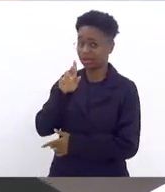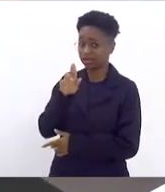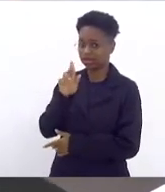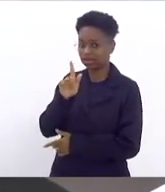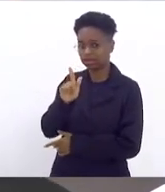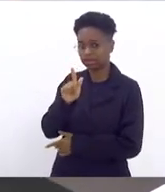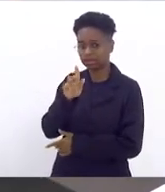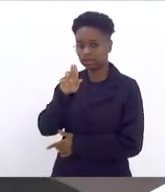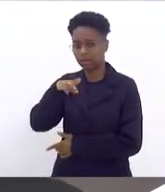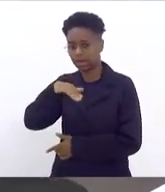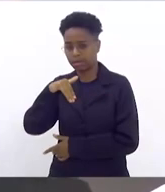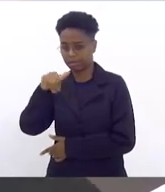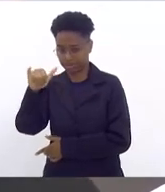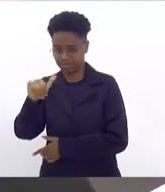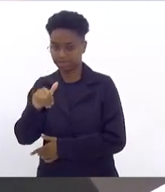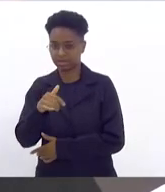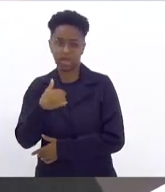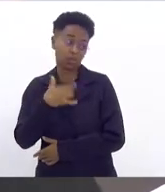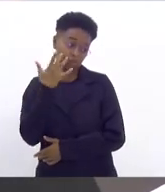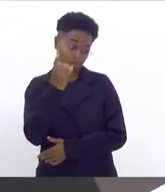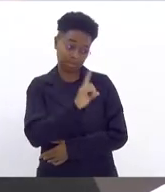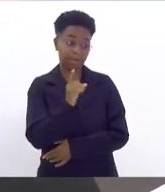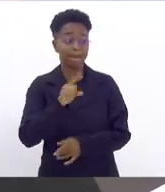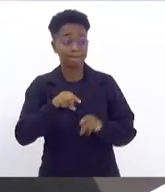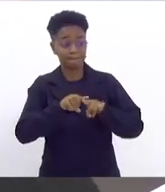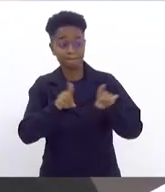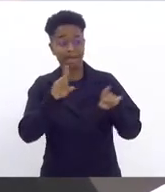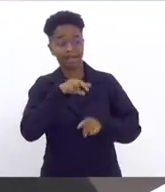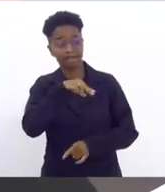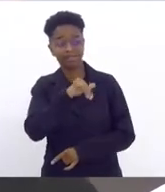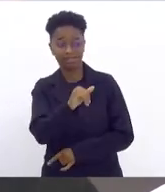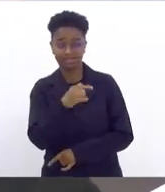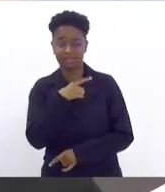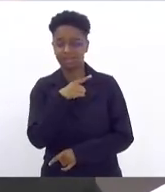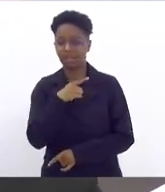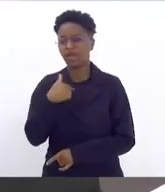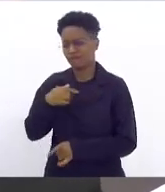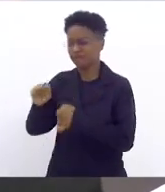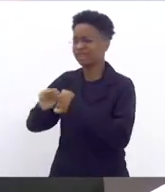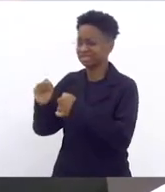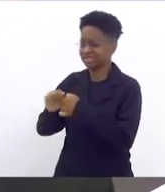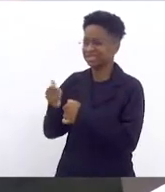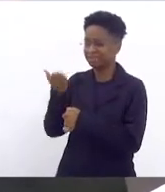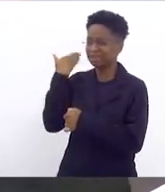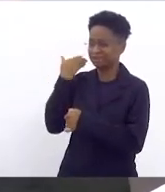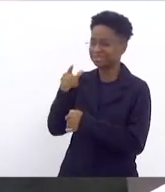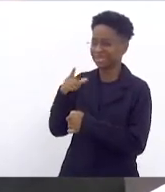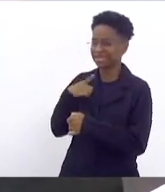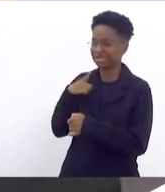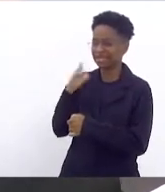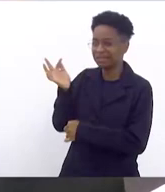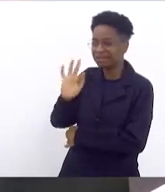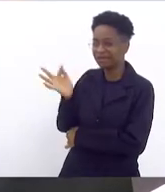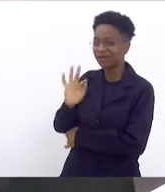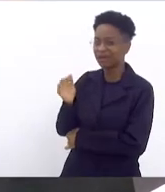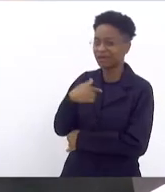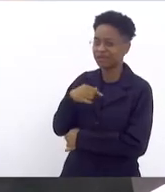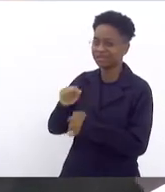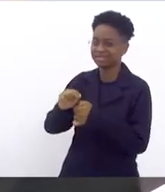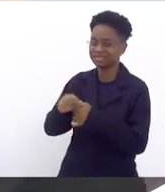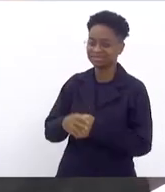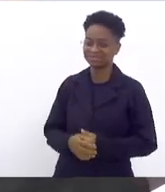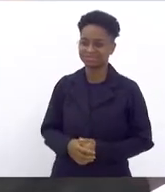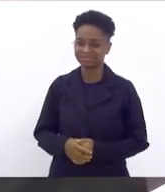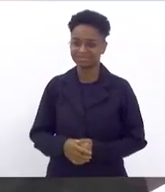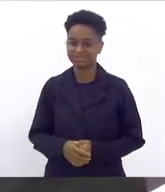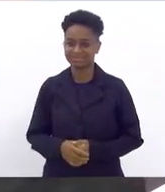Não sabia, mas faz sucesso lá em Nova Iguaçu. Na época das chopadas que eu fazia muito Gami quando era mais novo, na época de faculdade. Botava no balde,